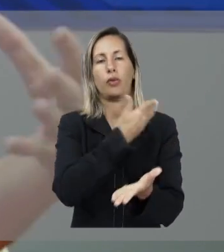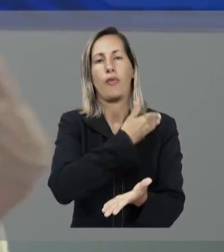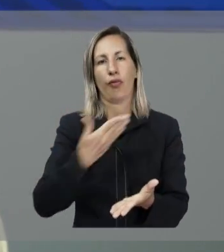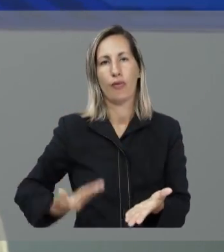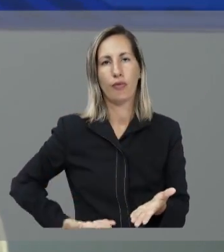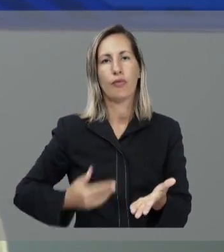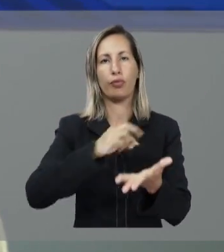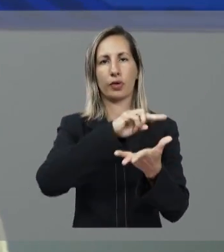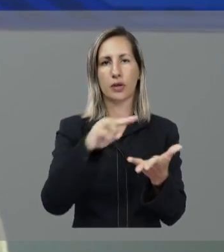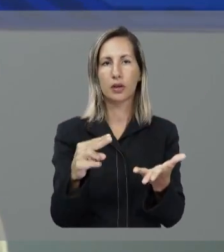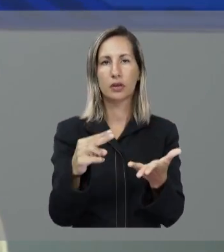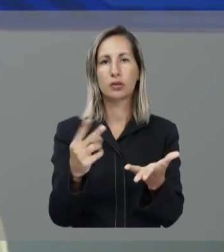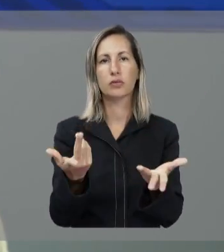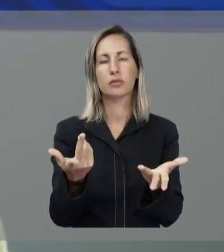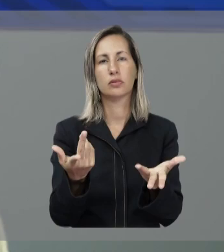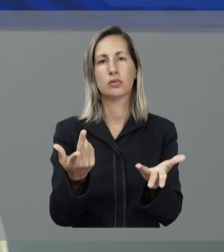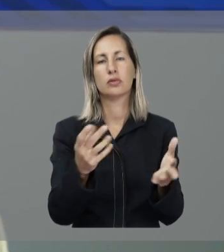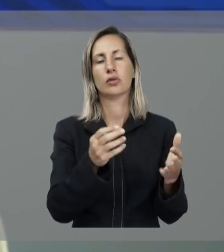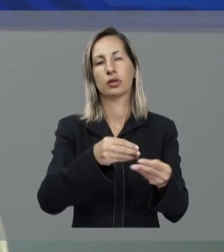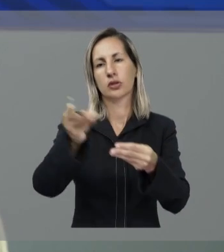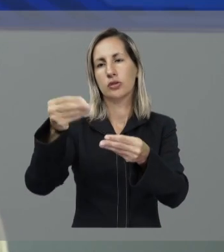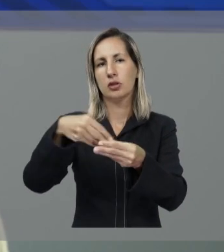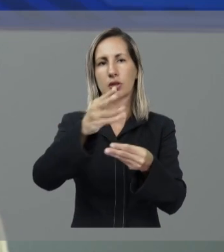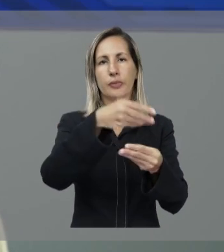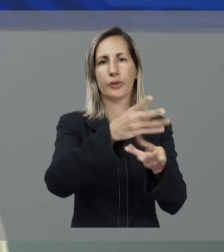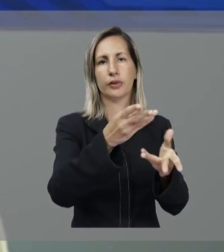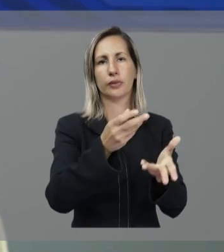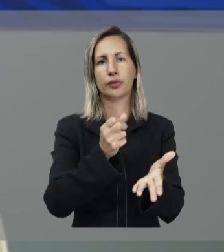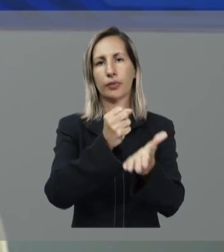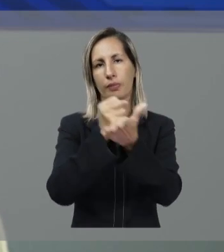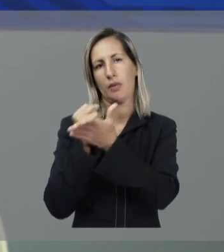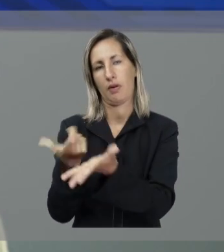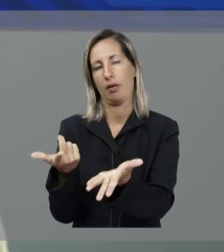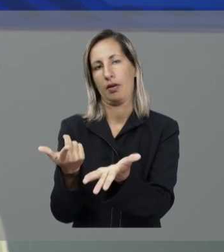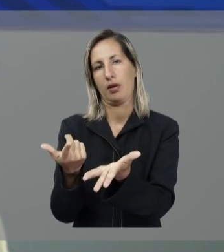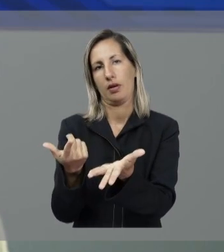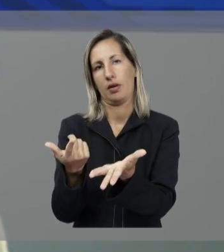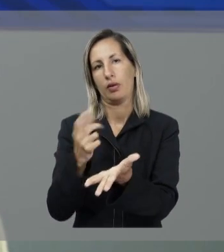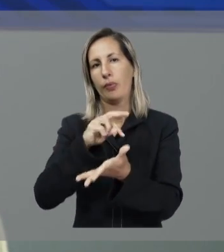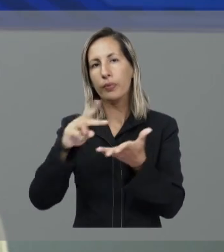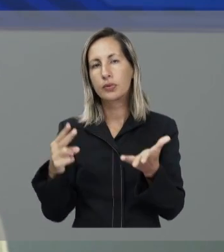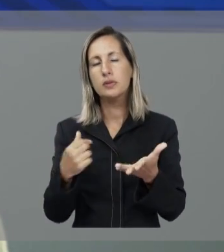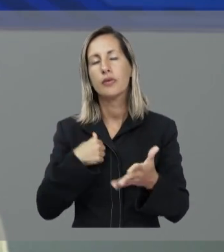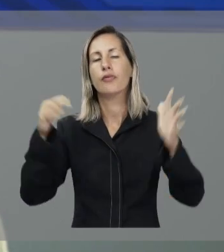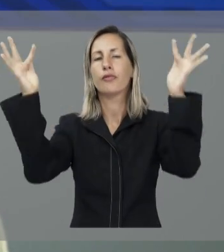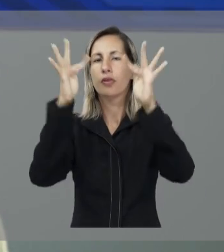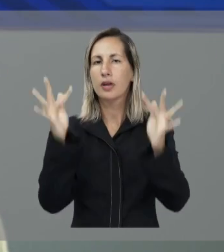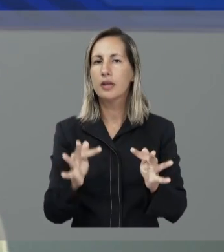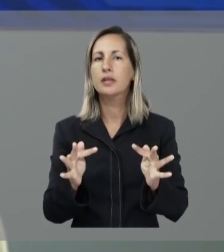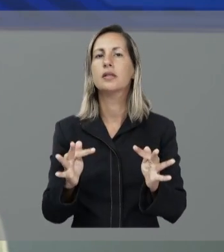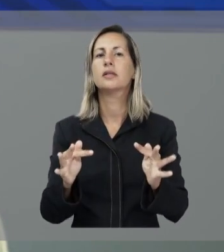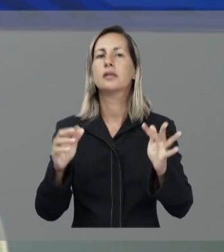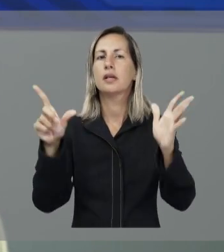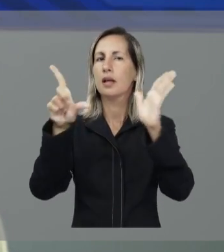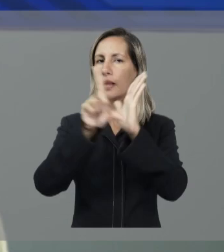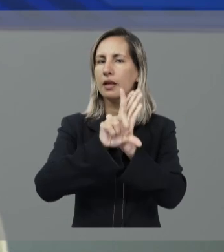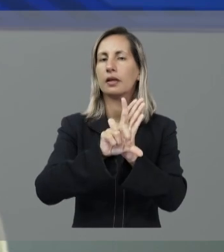governo, os 300 federados, que são distribuídos para subsidiar todas as ações. Então, estou muito feliz, essa lei hoje